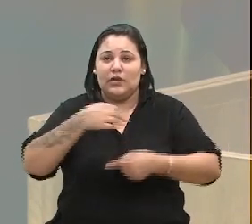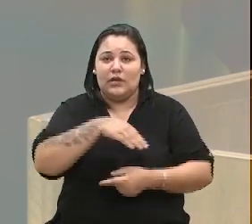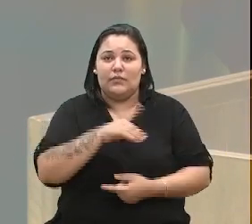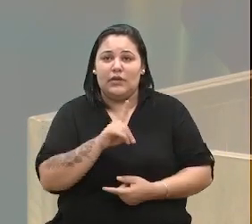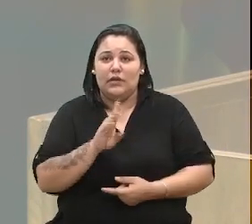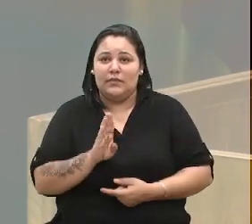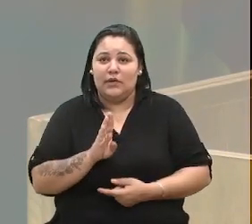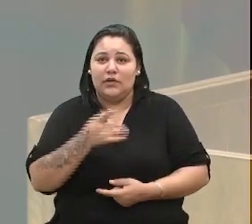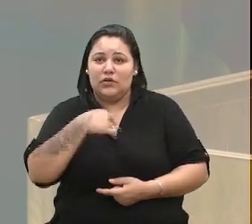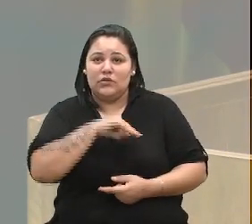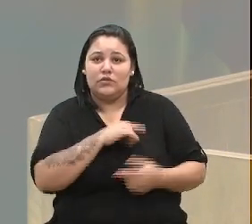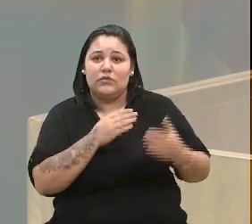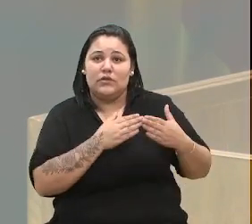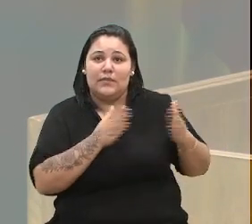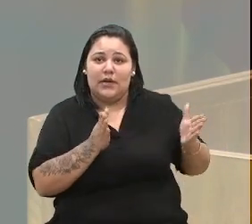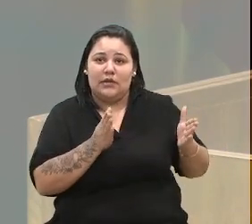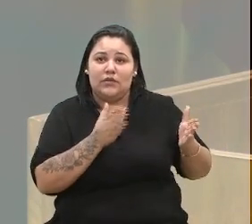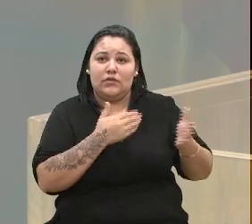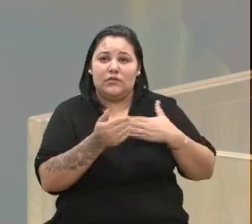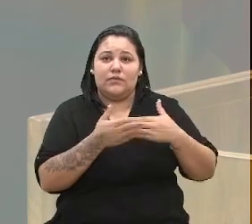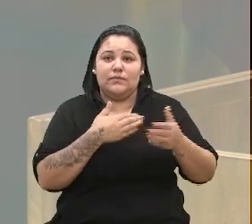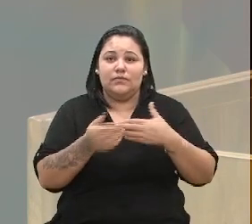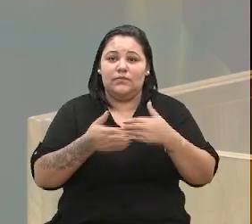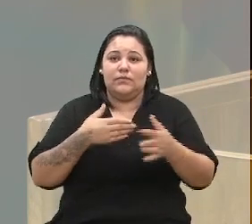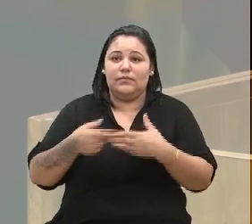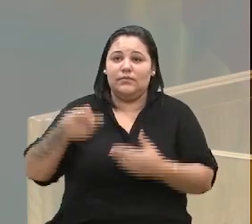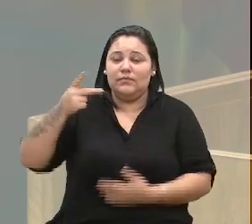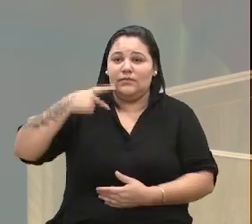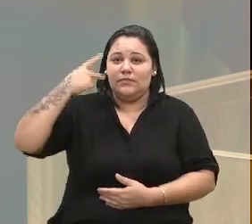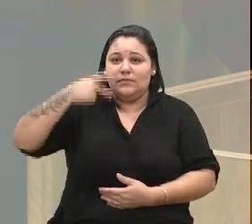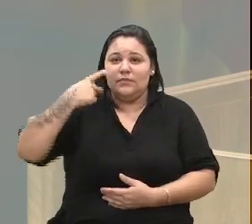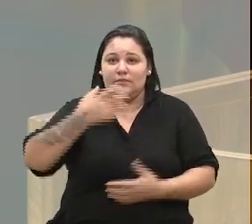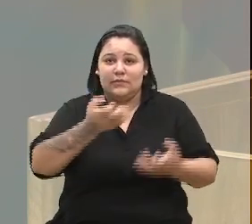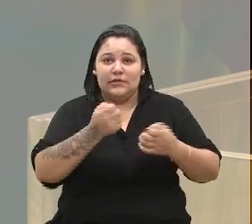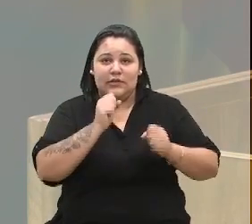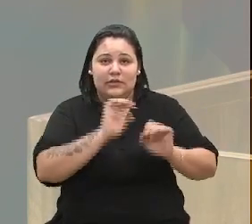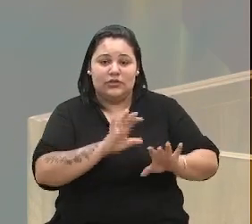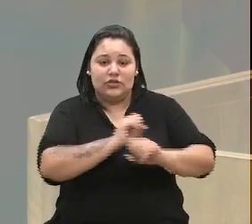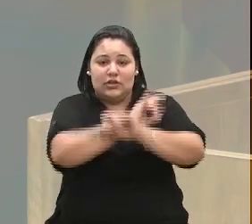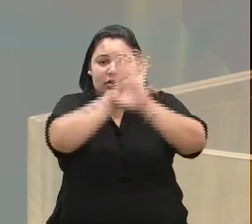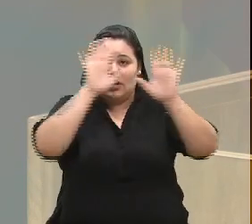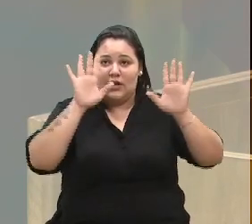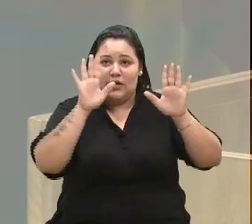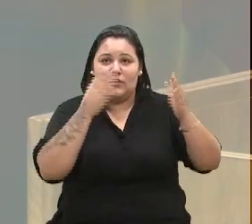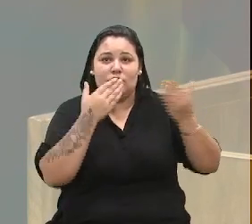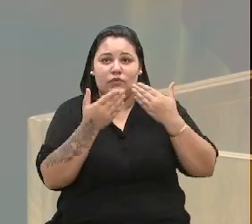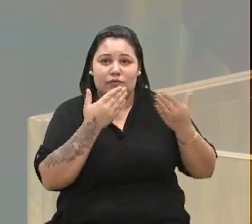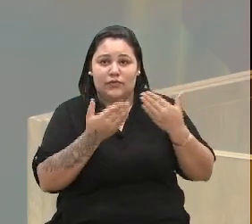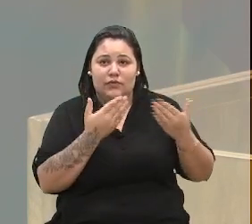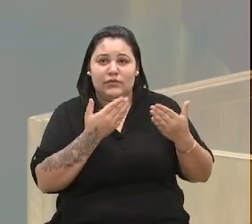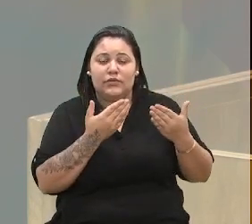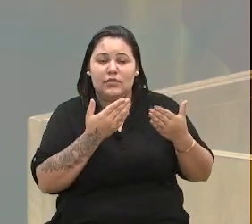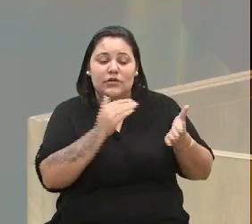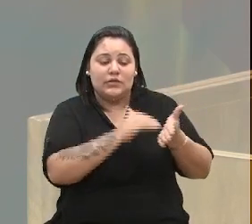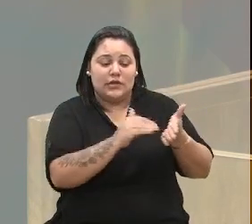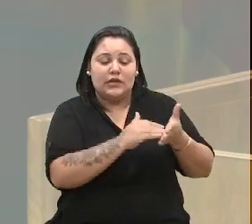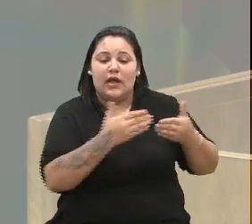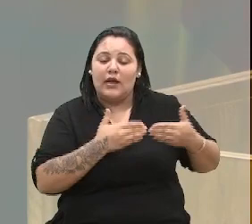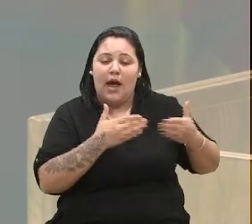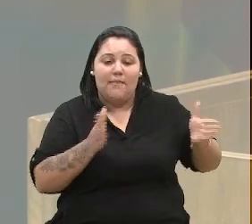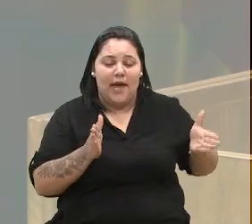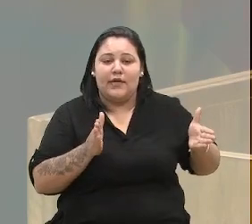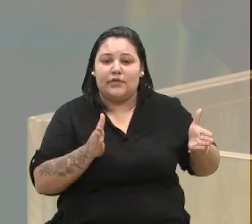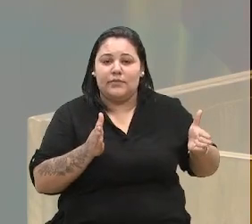Estamos à disposição, né? Qualquer vereador que queira tirar dúvidas, o secretário, a pasta, está de portas